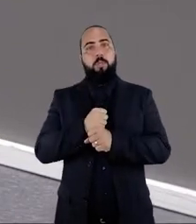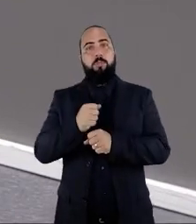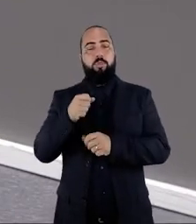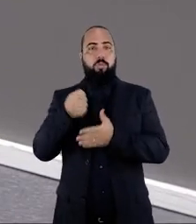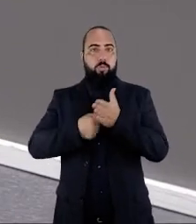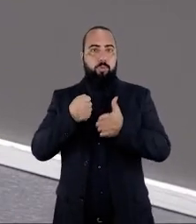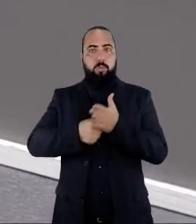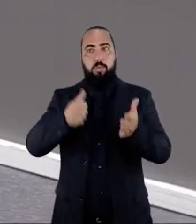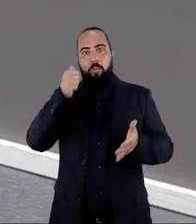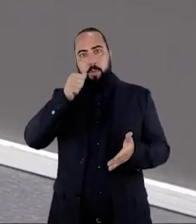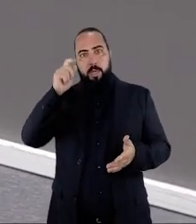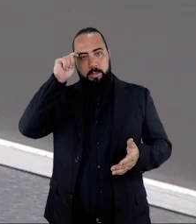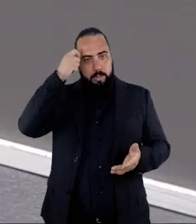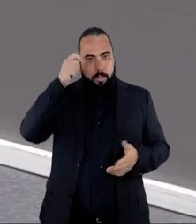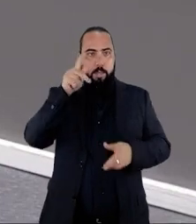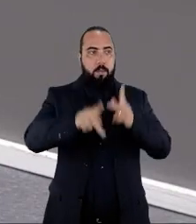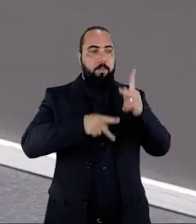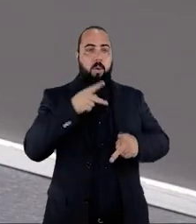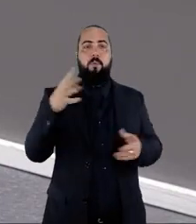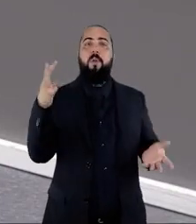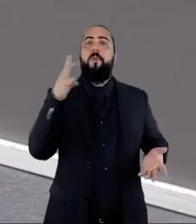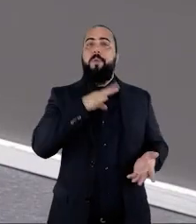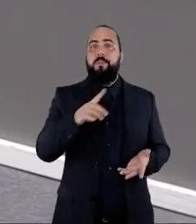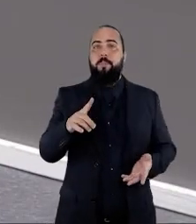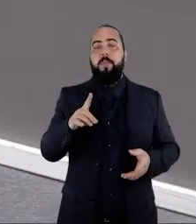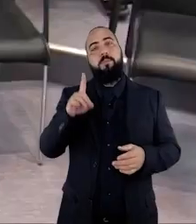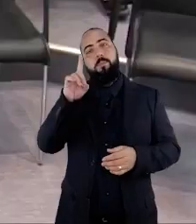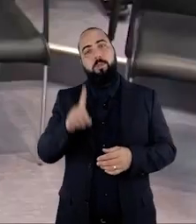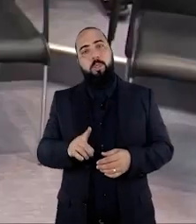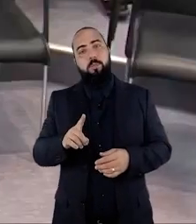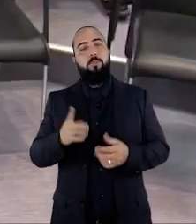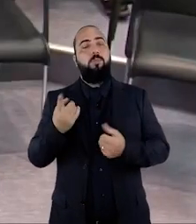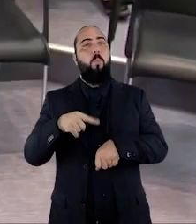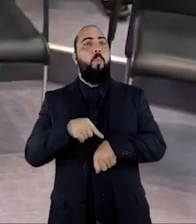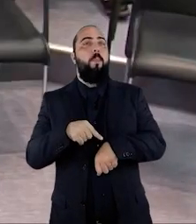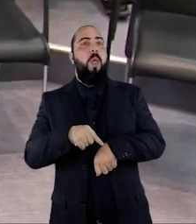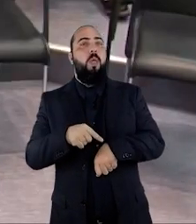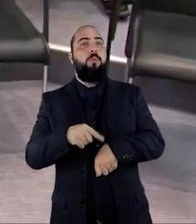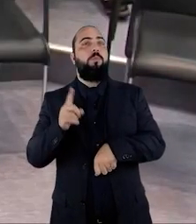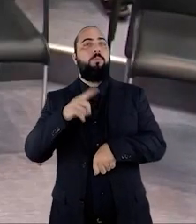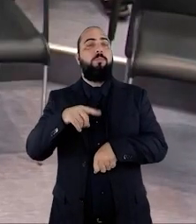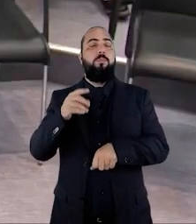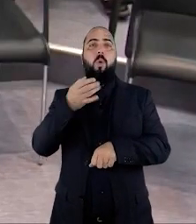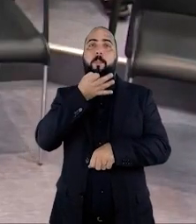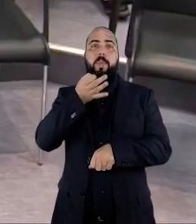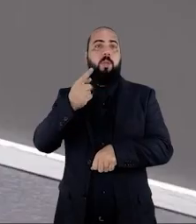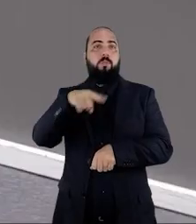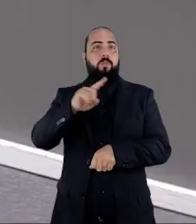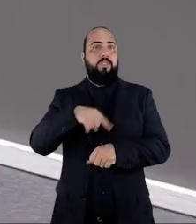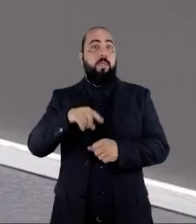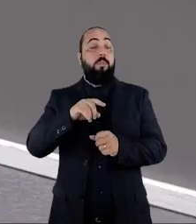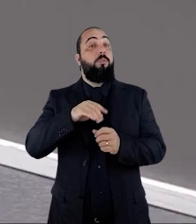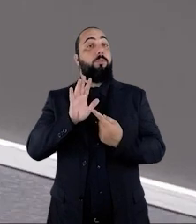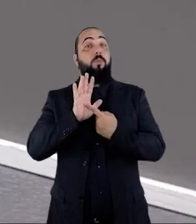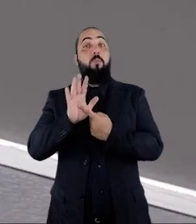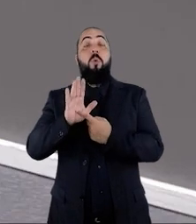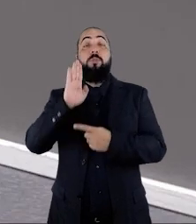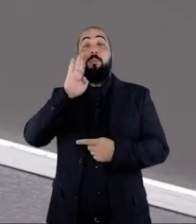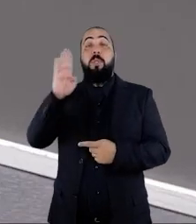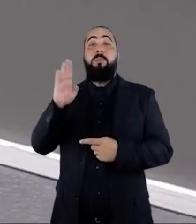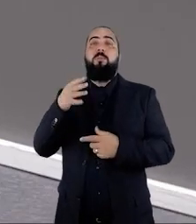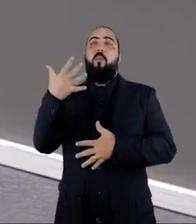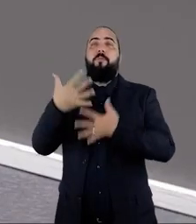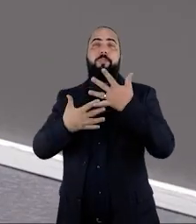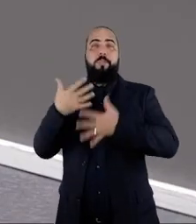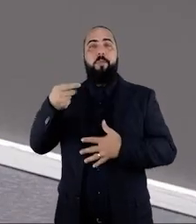200 anos de lutas de mulheres, negros, povos indígenas por reconhecimento e direitos, que momentos, na visão de vocês,